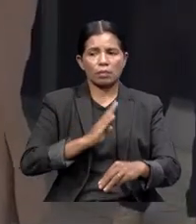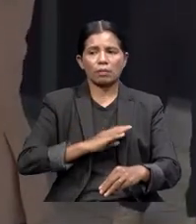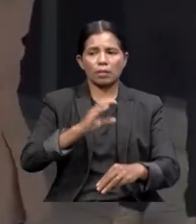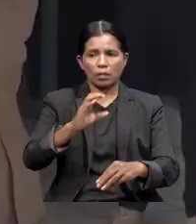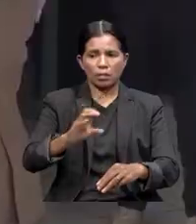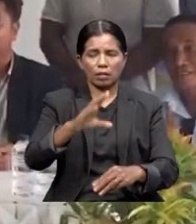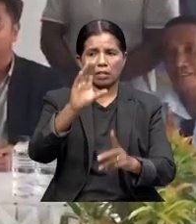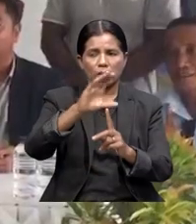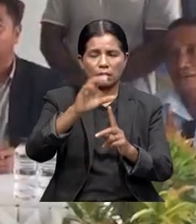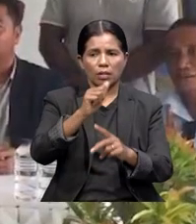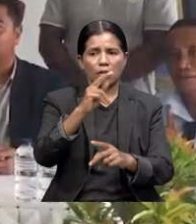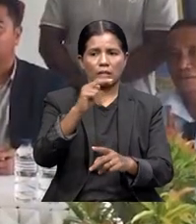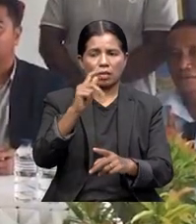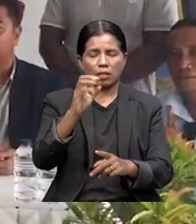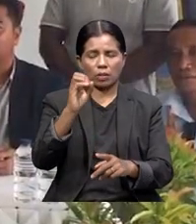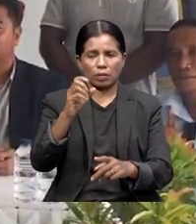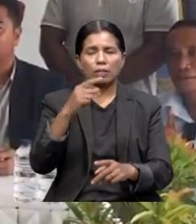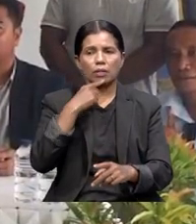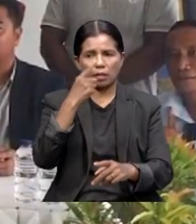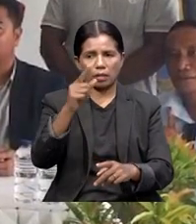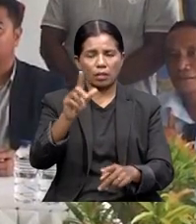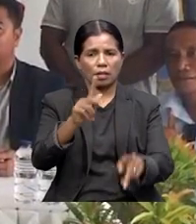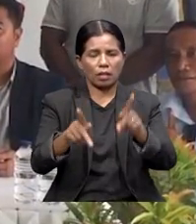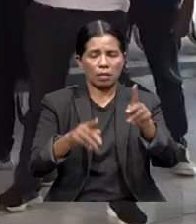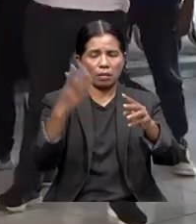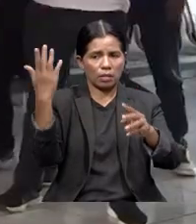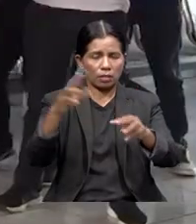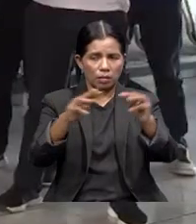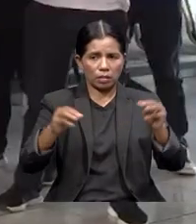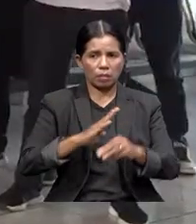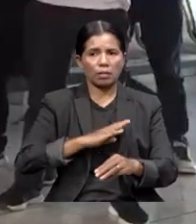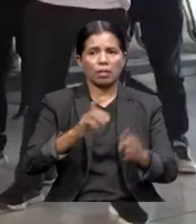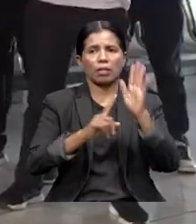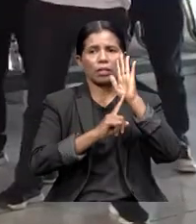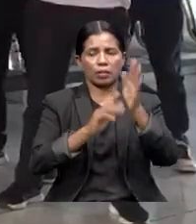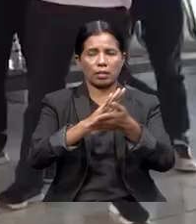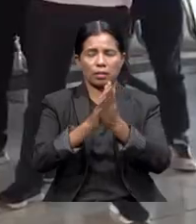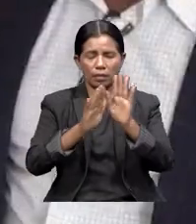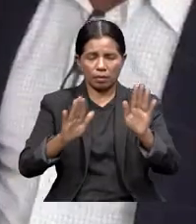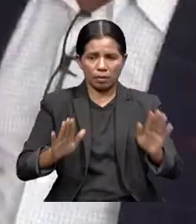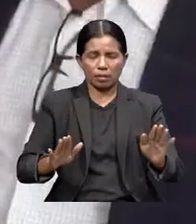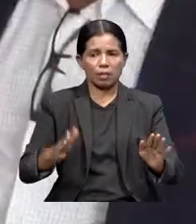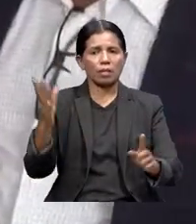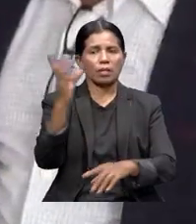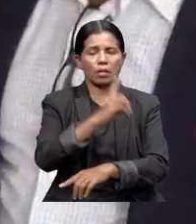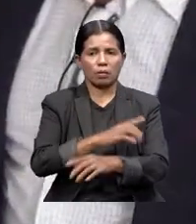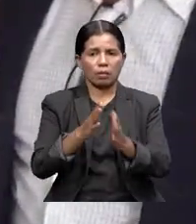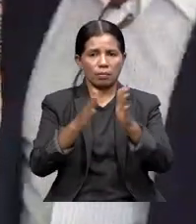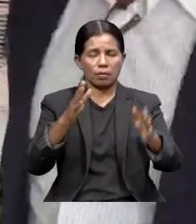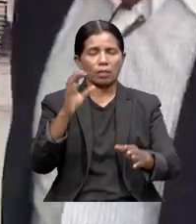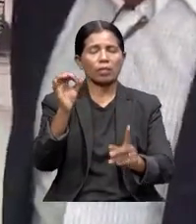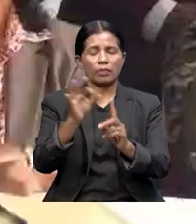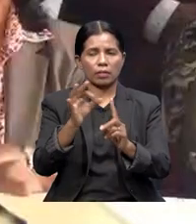Superintendente Sefi Antonio de Sahatetan, comunidade e município Boko Hatudu ona paz no estabilidade e haloron bot finaru tinane